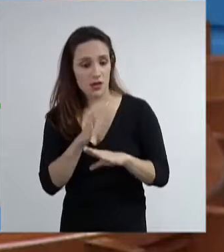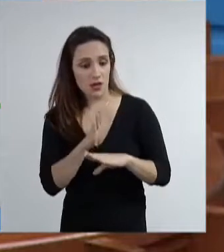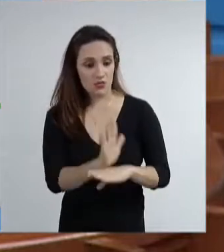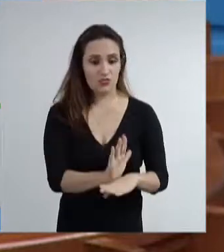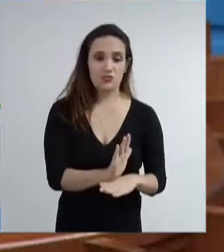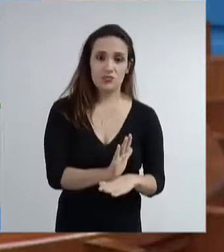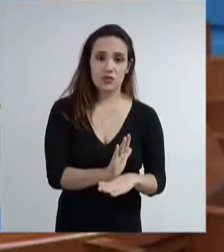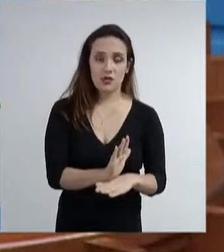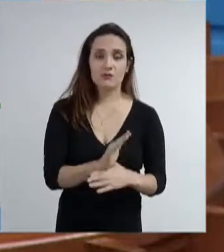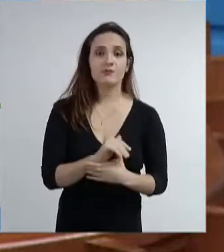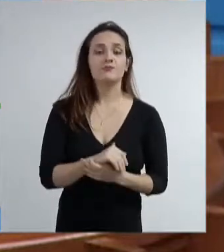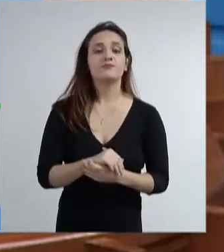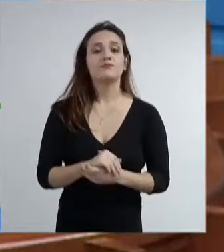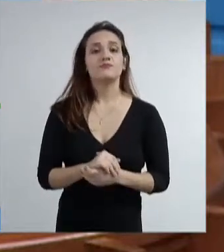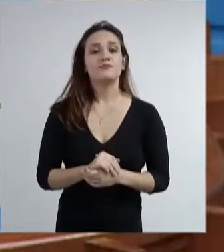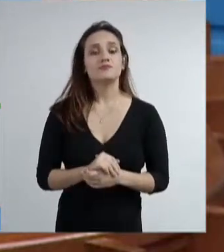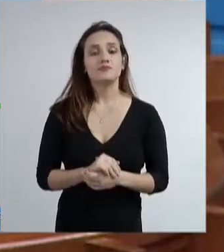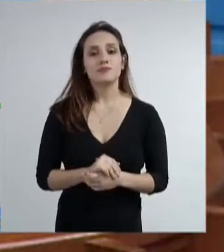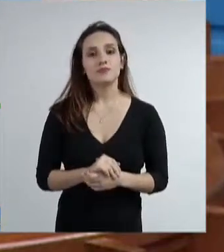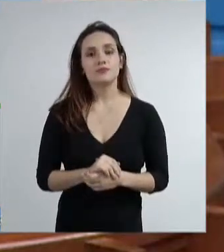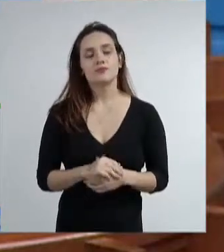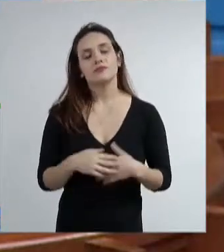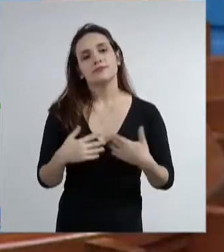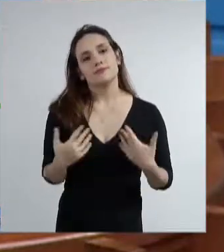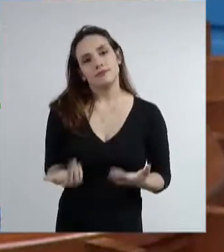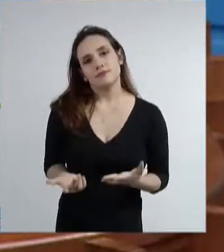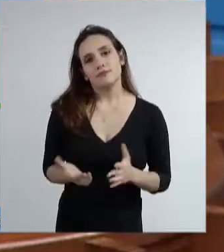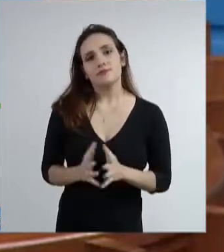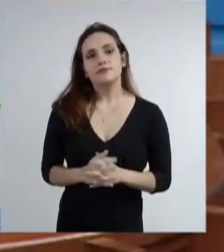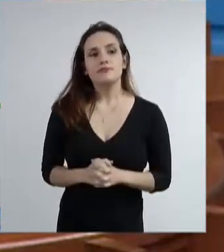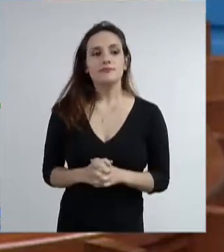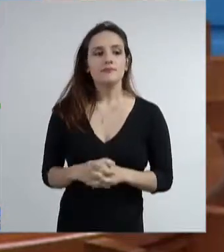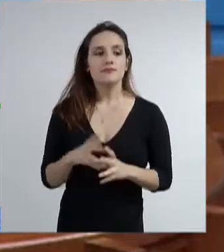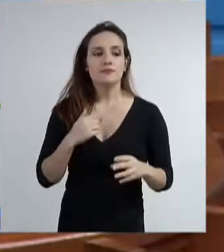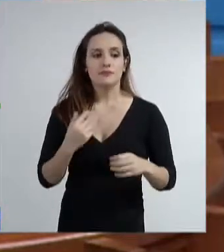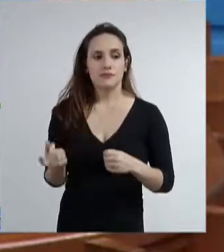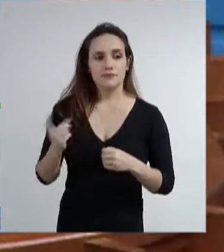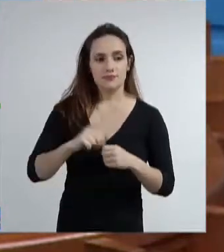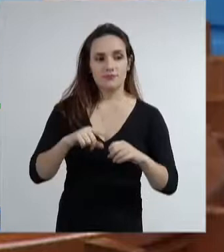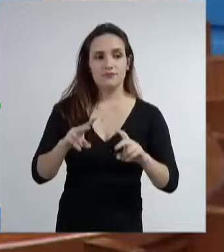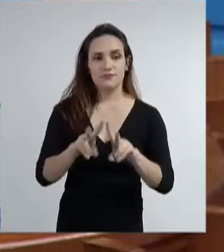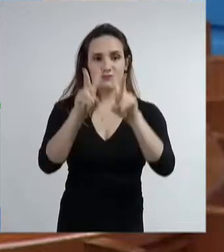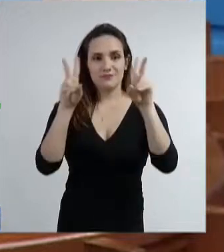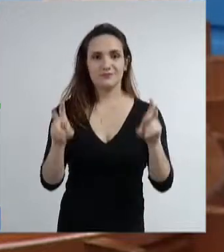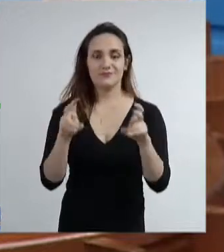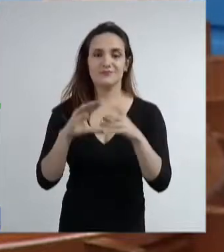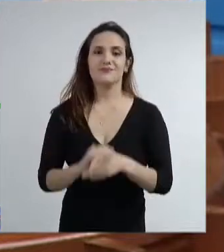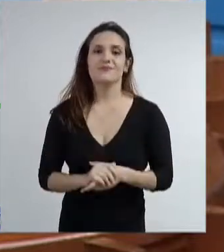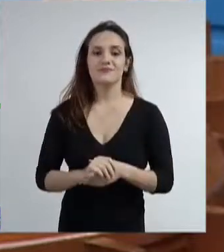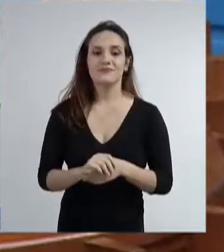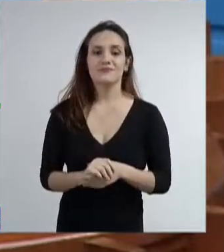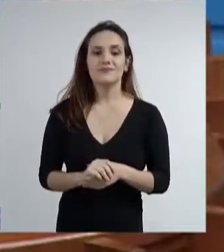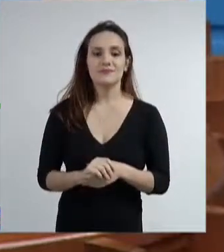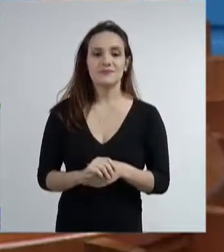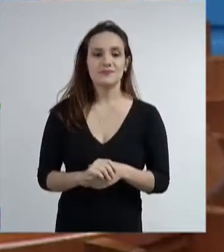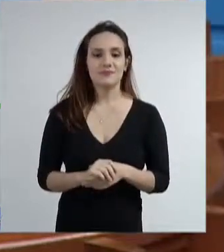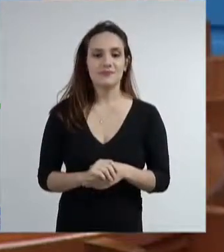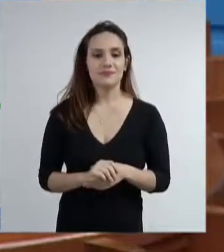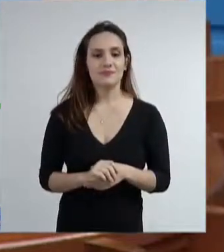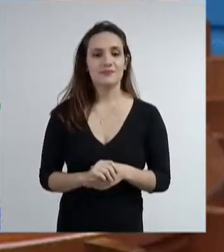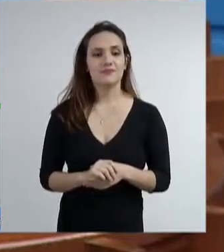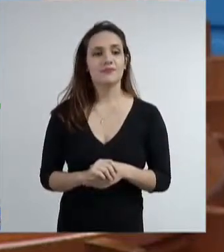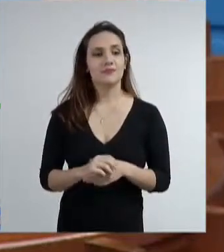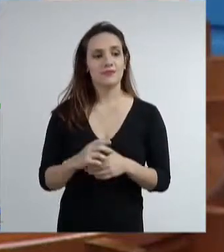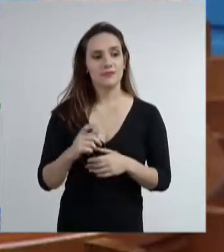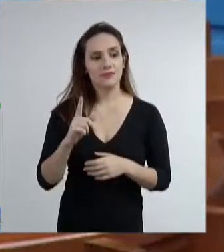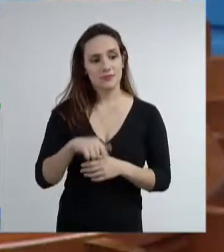os nossos apelos. E aqui eu volto à questão que me fez propor nessa